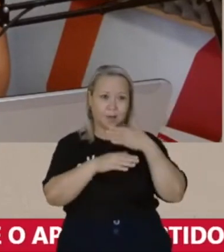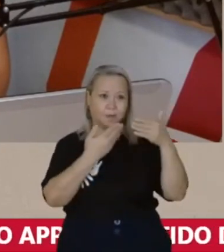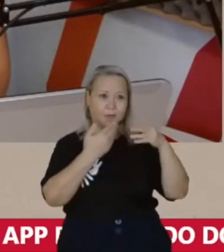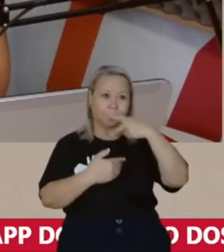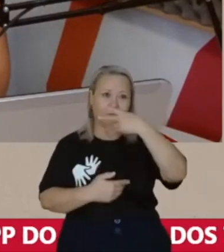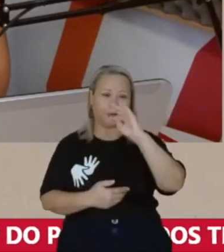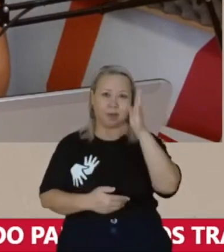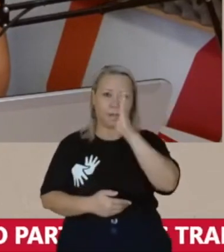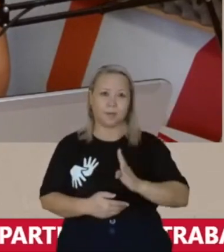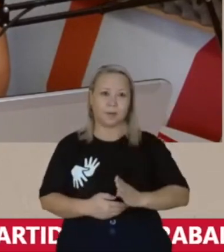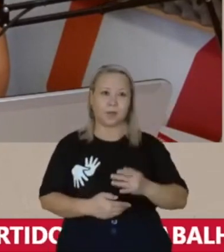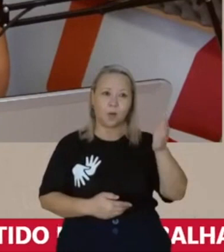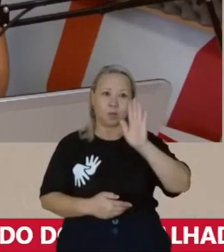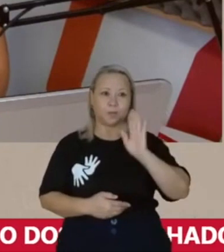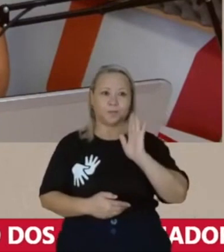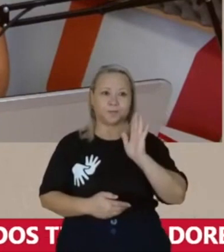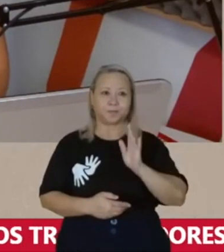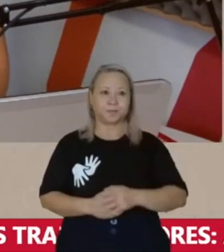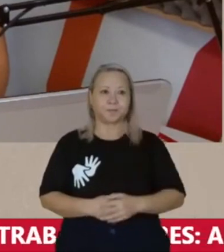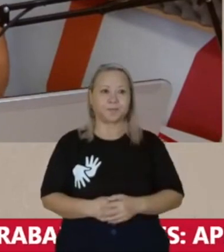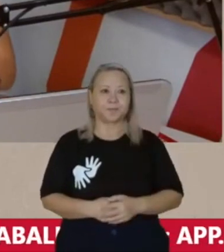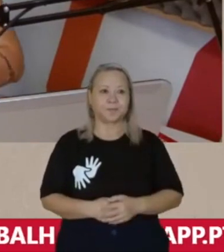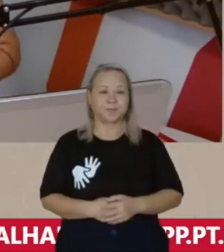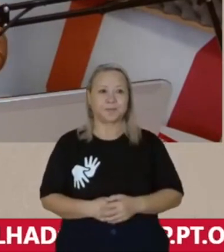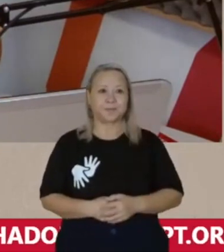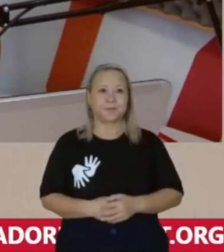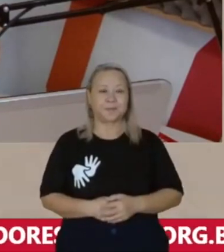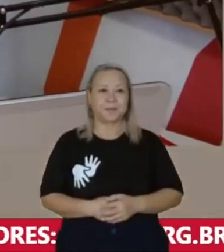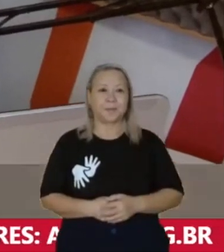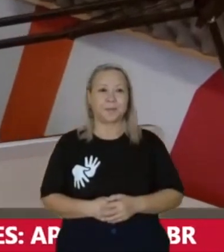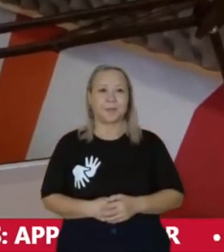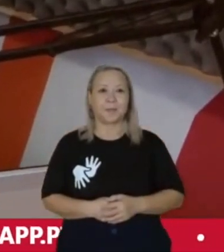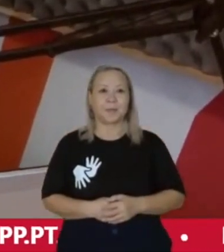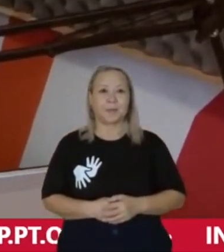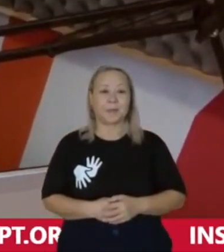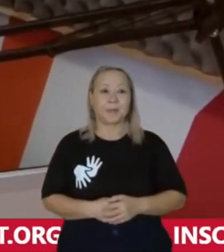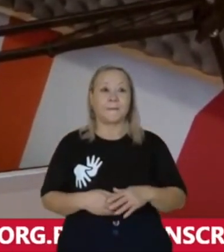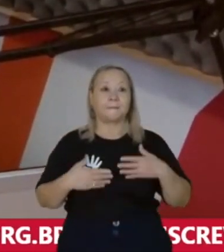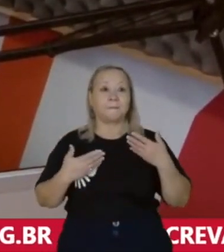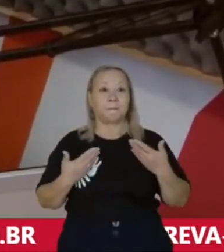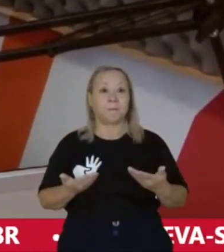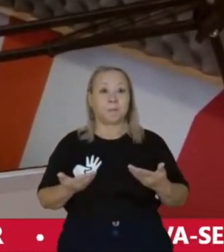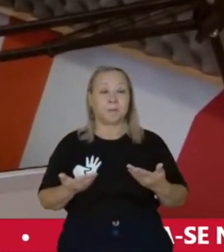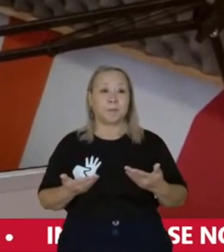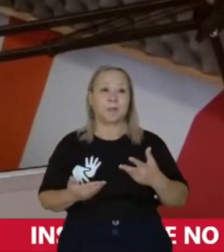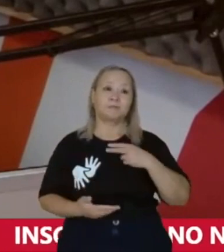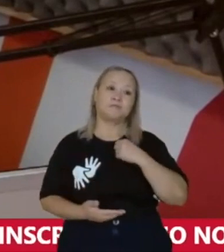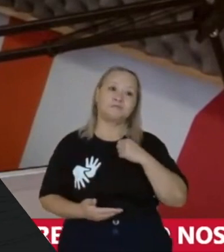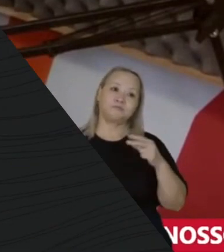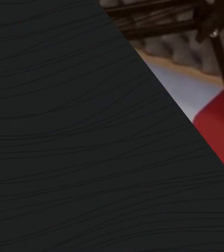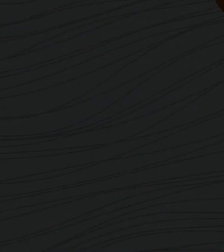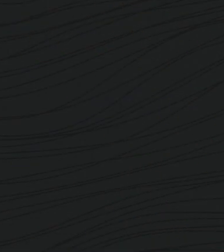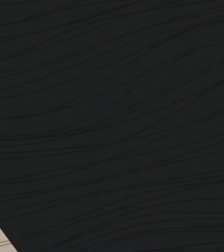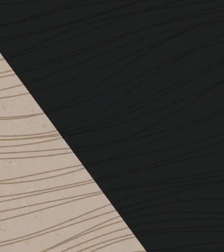PT de todo o Brasil. Tchau, gente. Tá certo. Tchau, gente. Que bom. Olha, eu vou me encerrando aqui